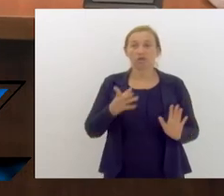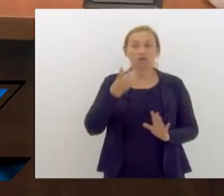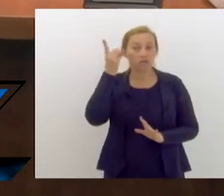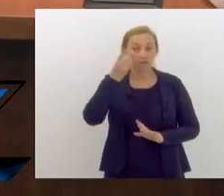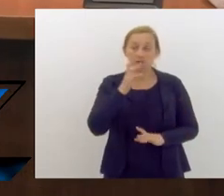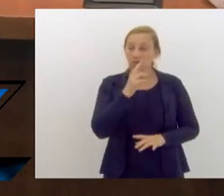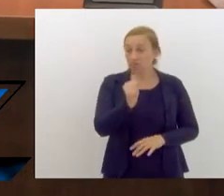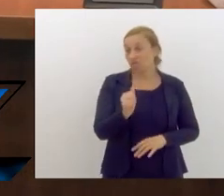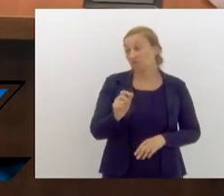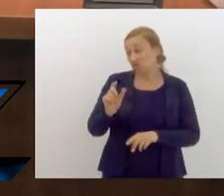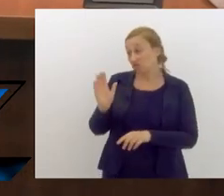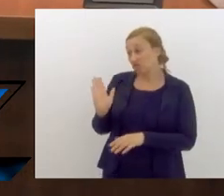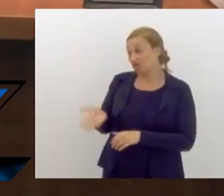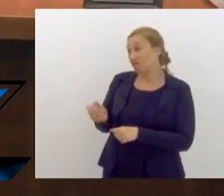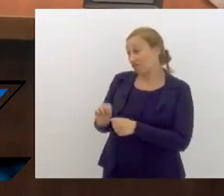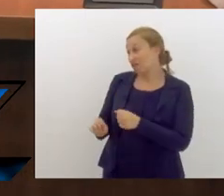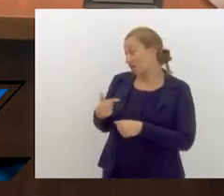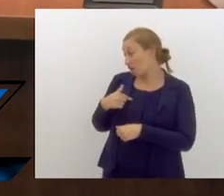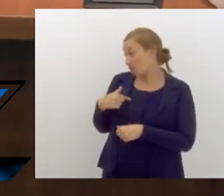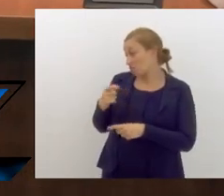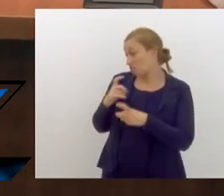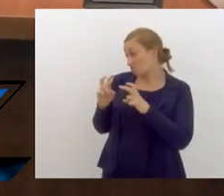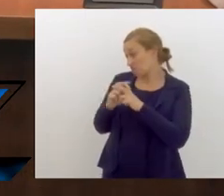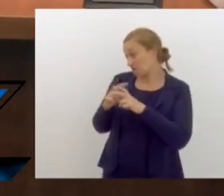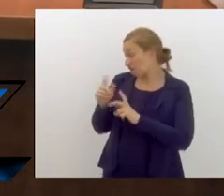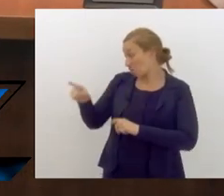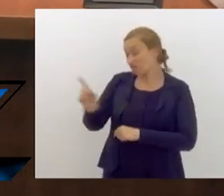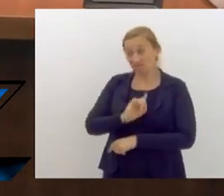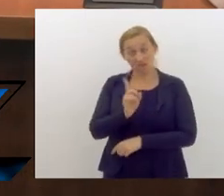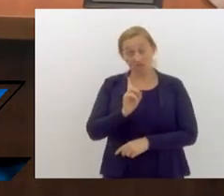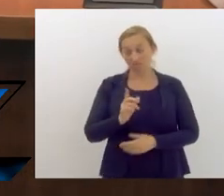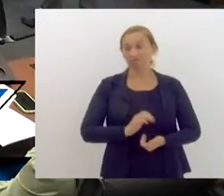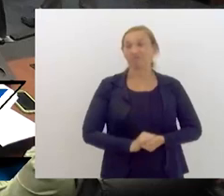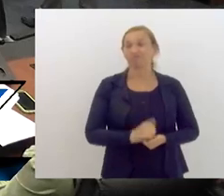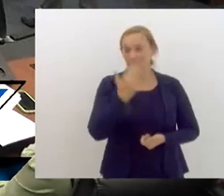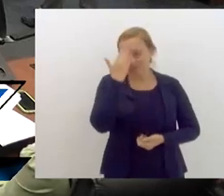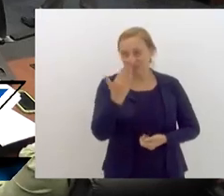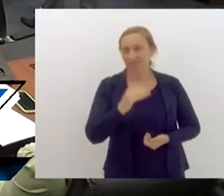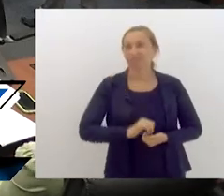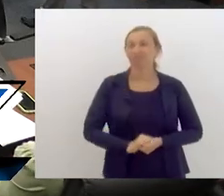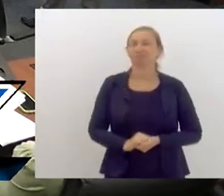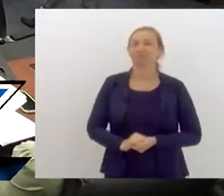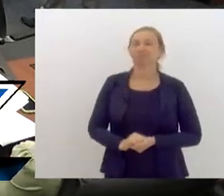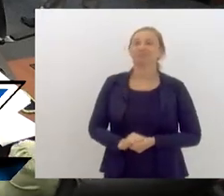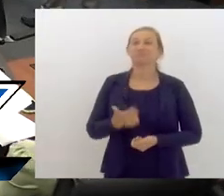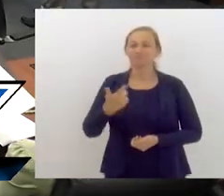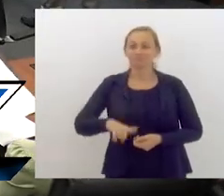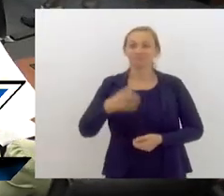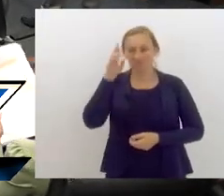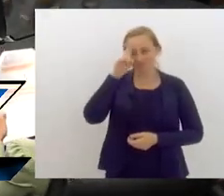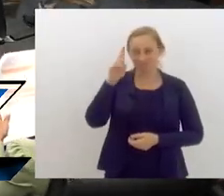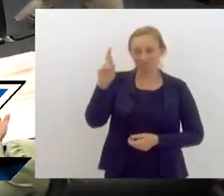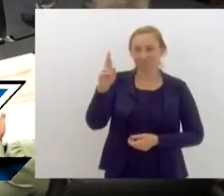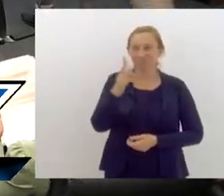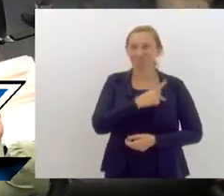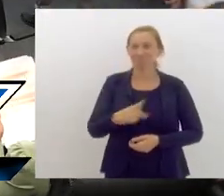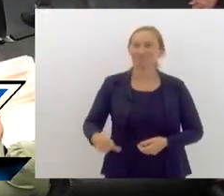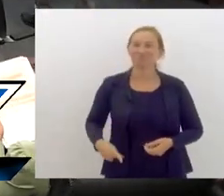fez isso comigo né Por causa disso eu briguei com ele nem me senti desrespeitado muito obrigado novamente Presidente